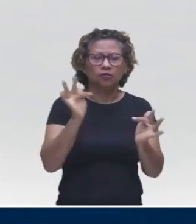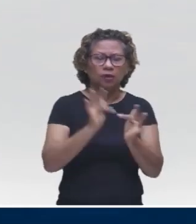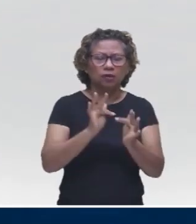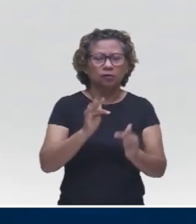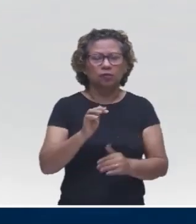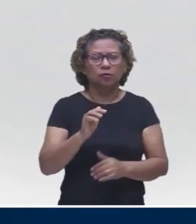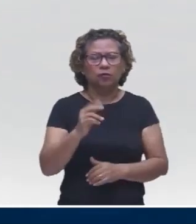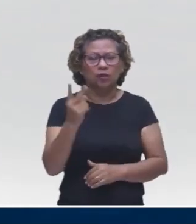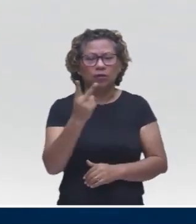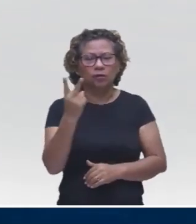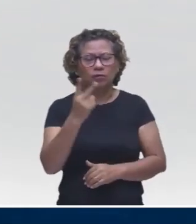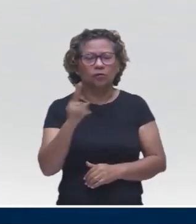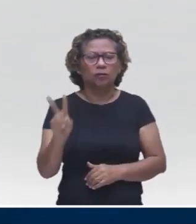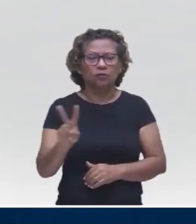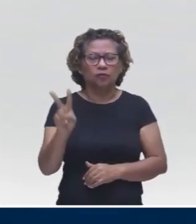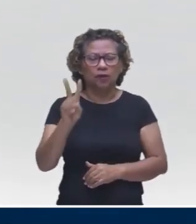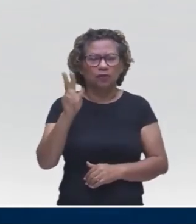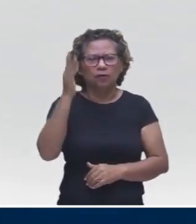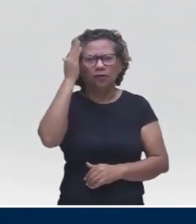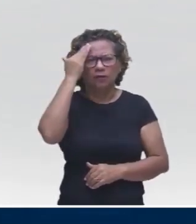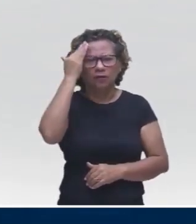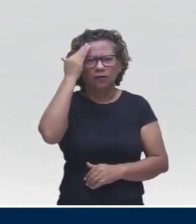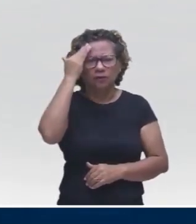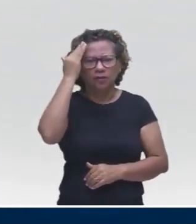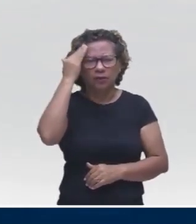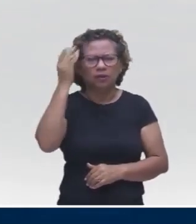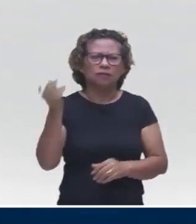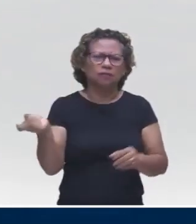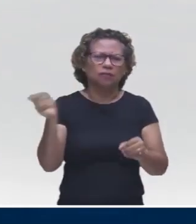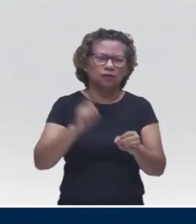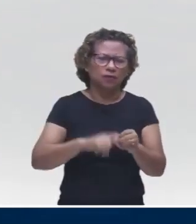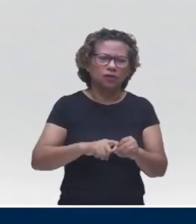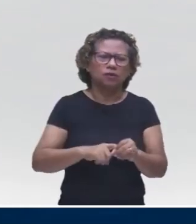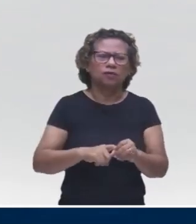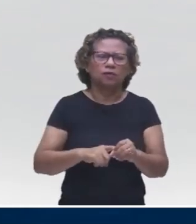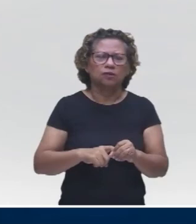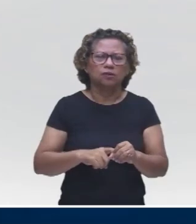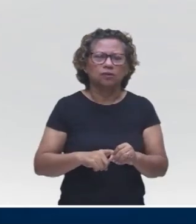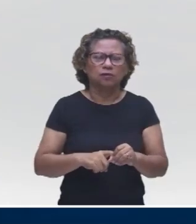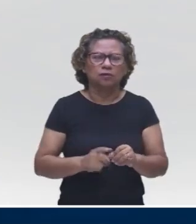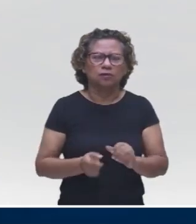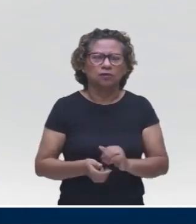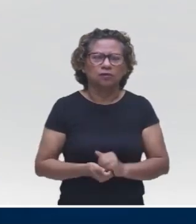quê? Eu já sei automaticamente, vamos voltar lá no exemplo novamente, por favor.